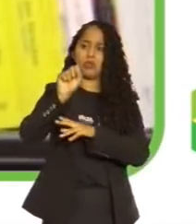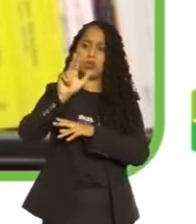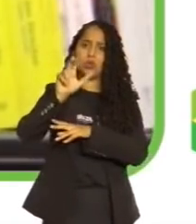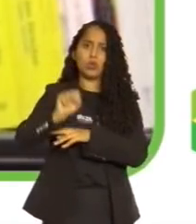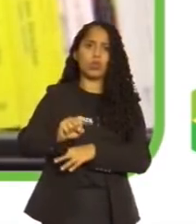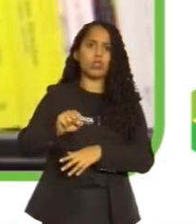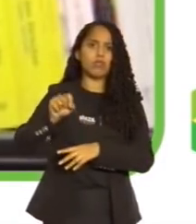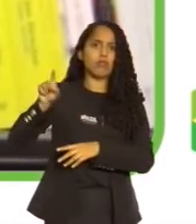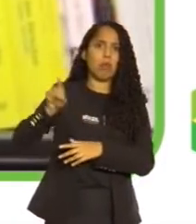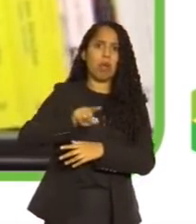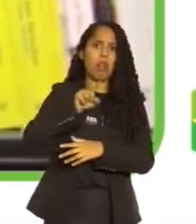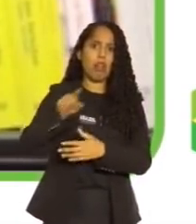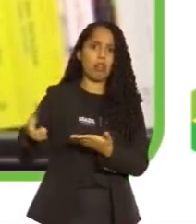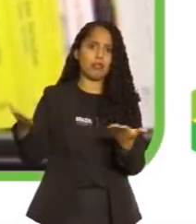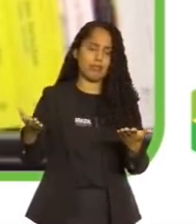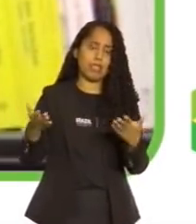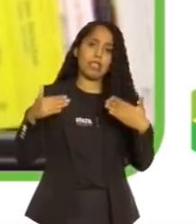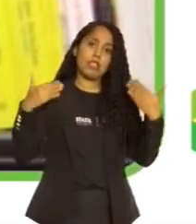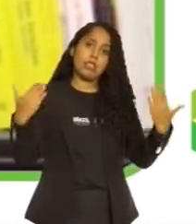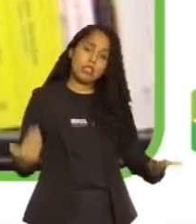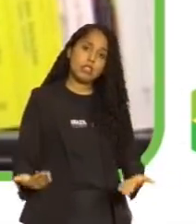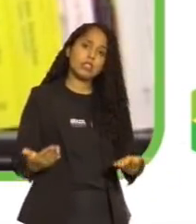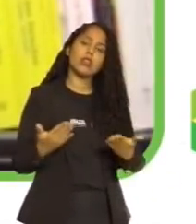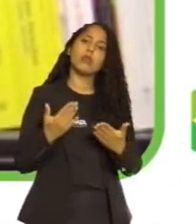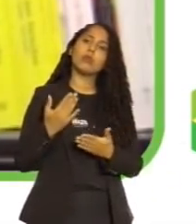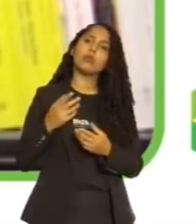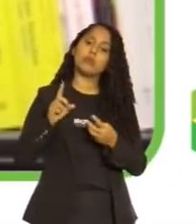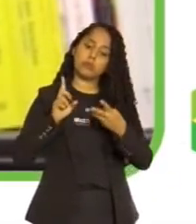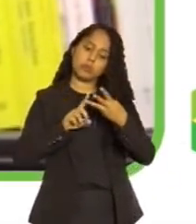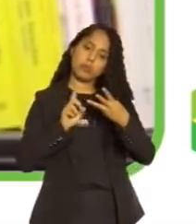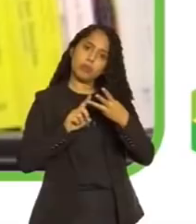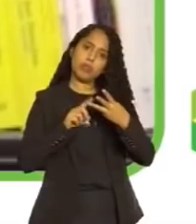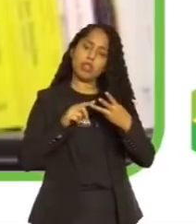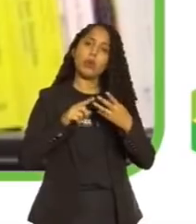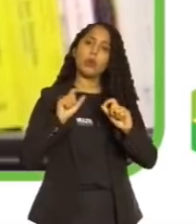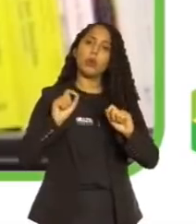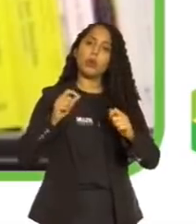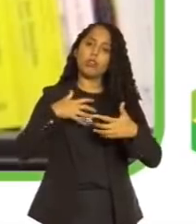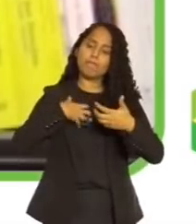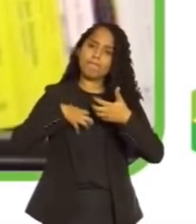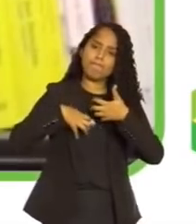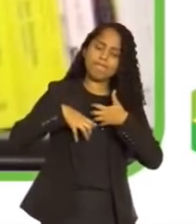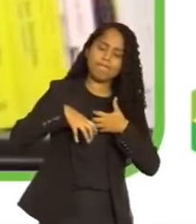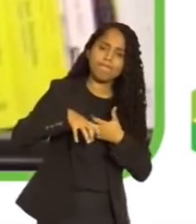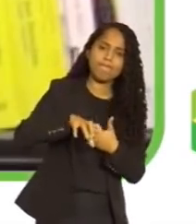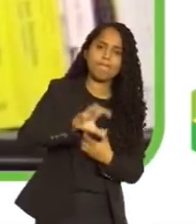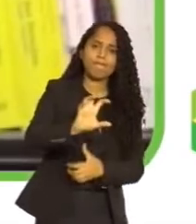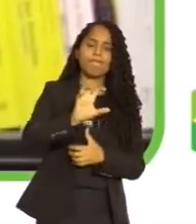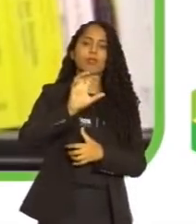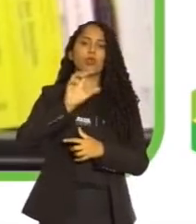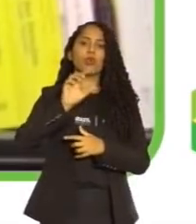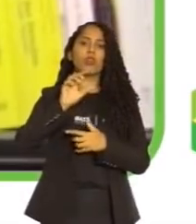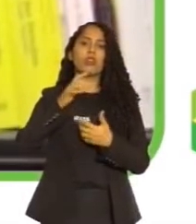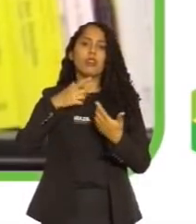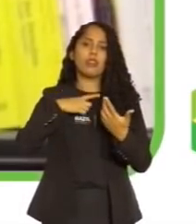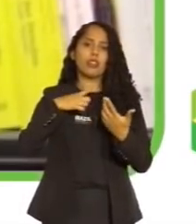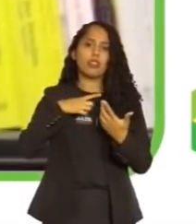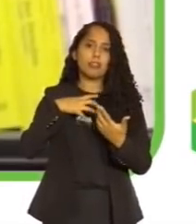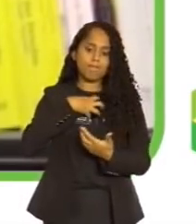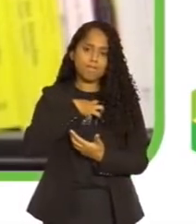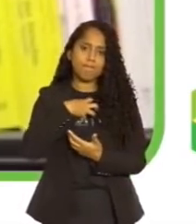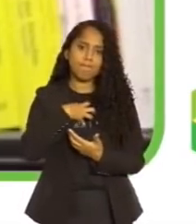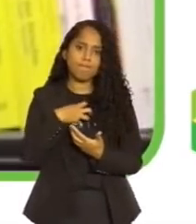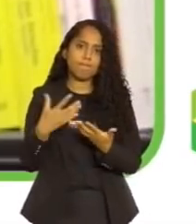Saúde. Terceiro ponto importante do que o Brasil precisa, de compaixão. Alguém pode indagar, mas compaixão sim, porque o